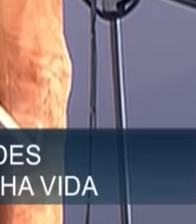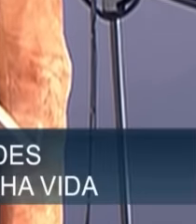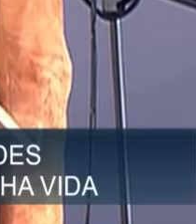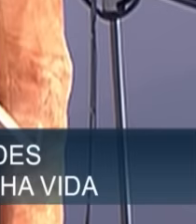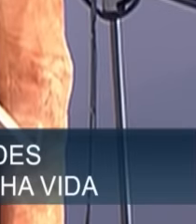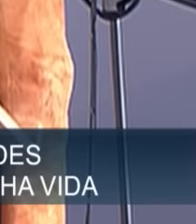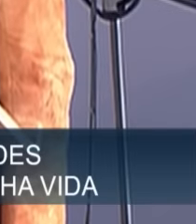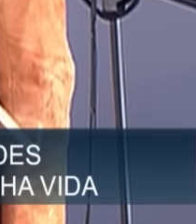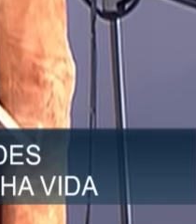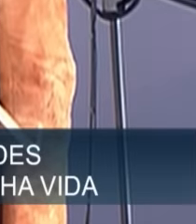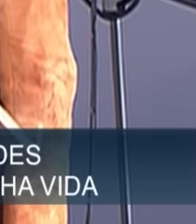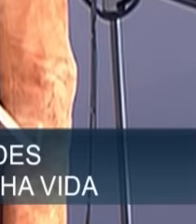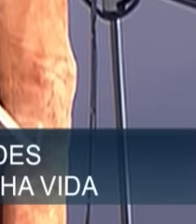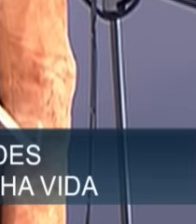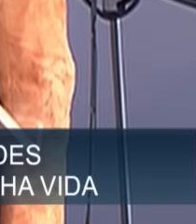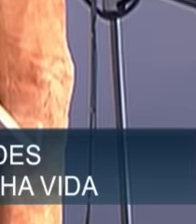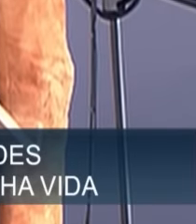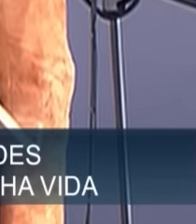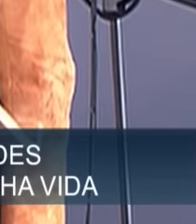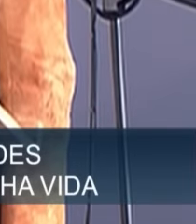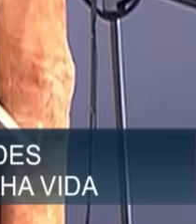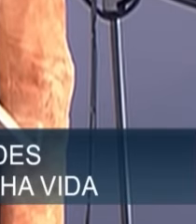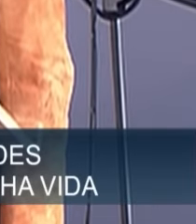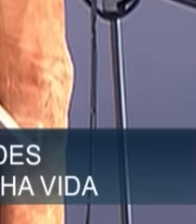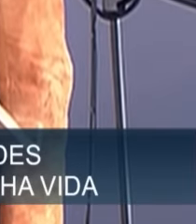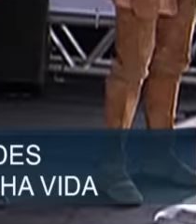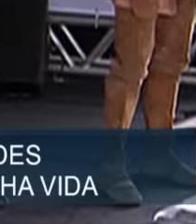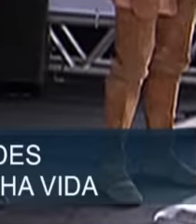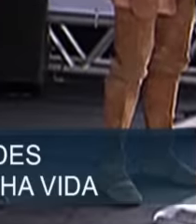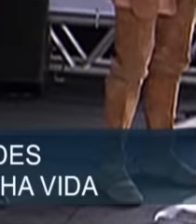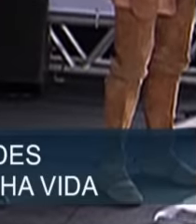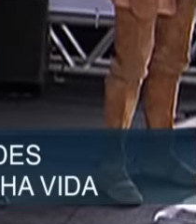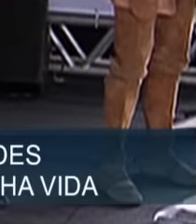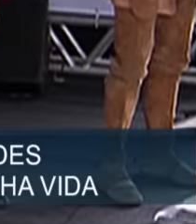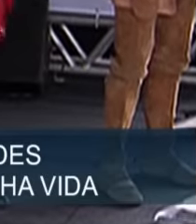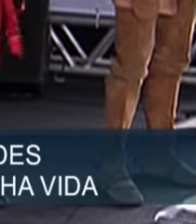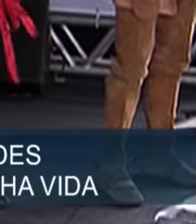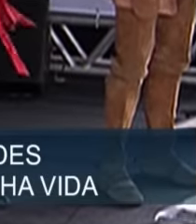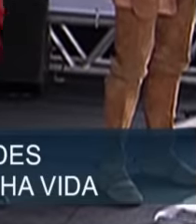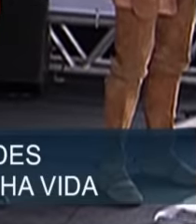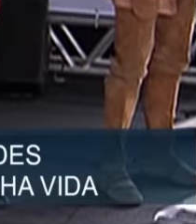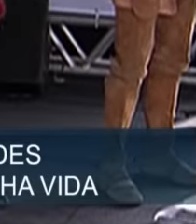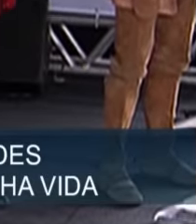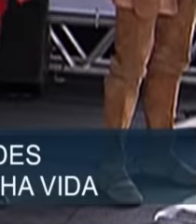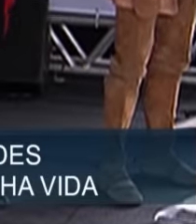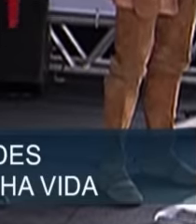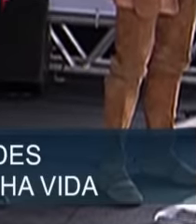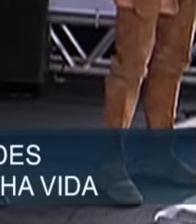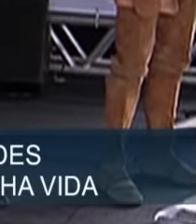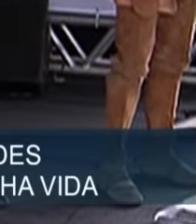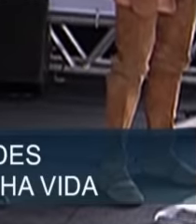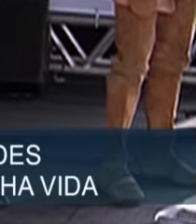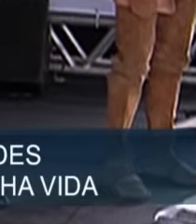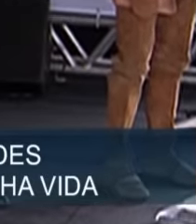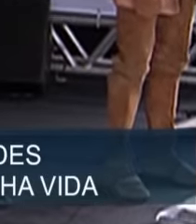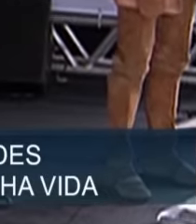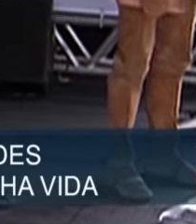dentro de uma grota, na sombra de um juazeiro. Oi.